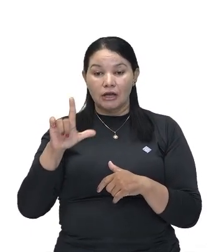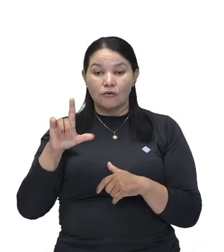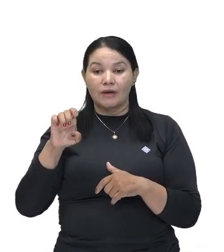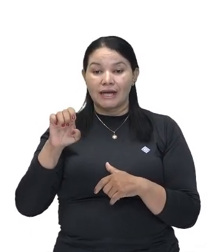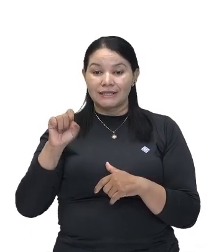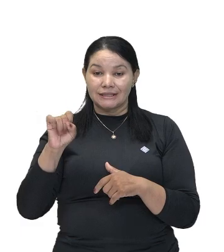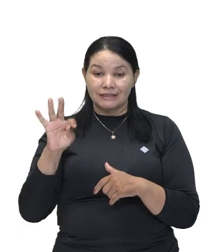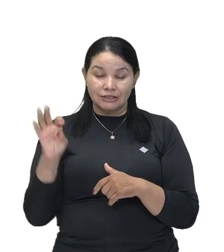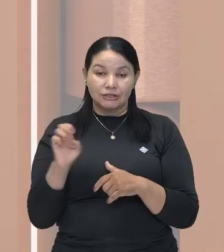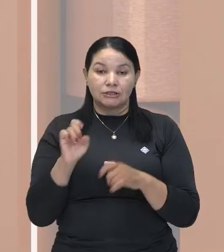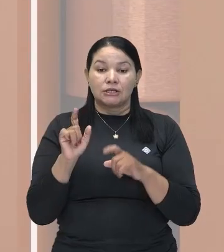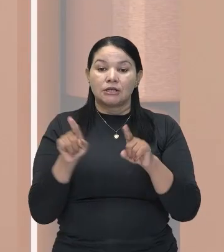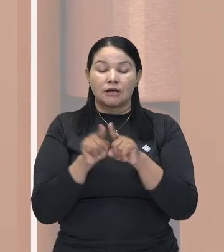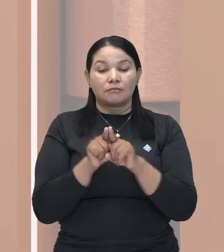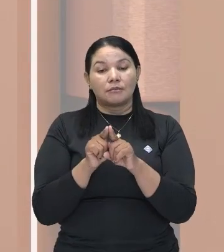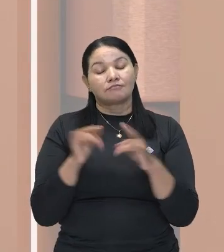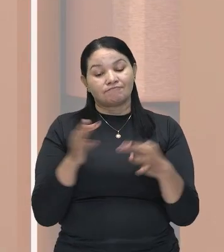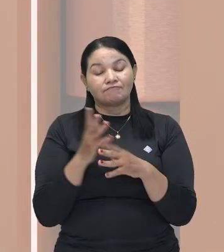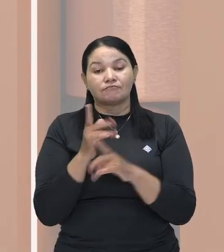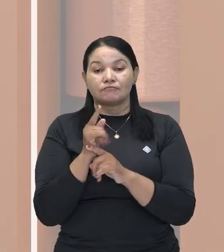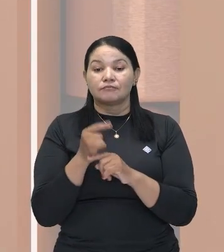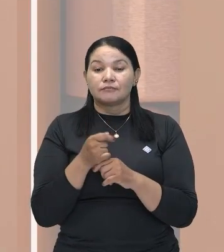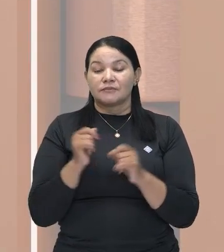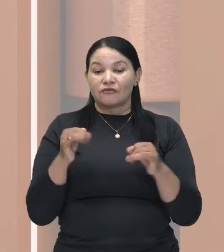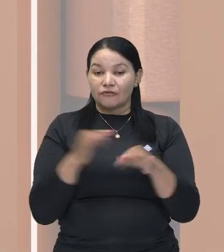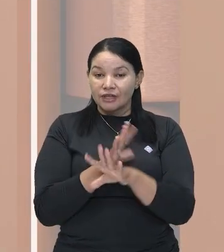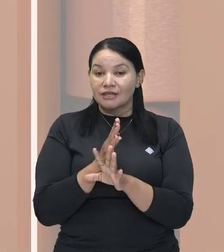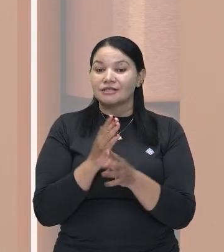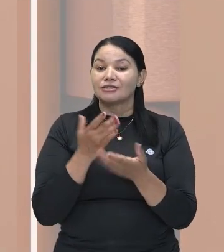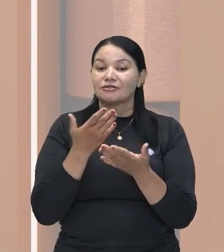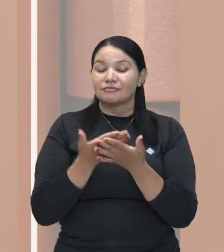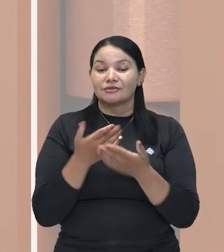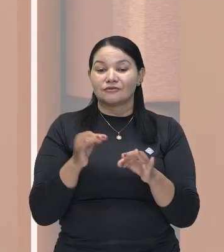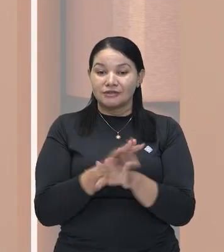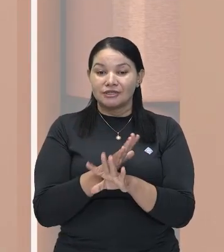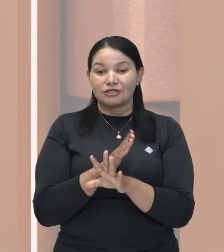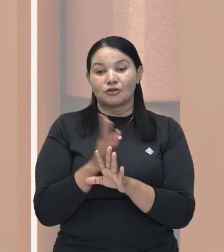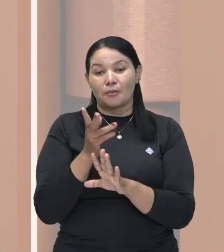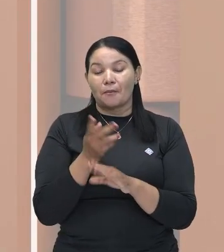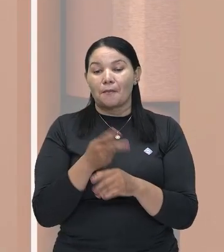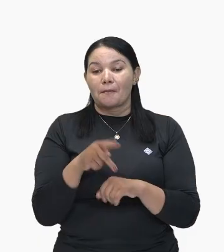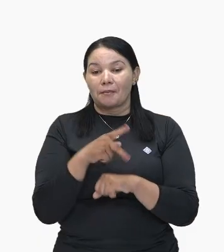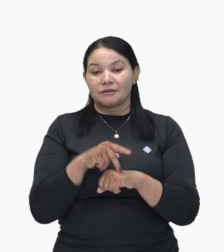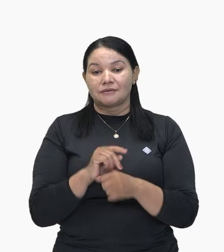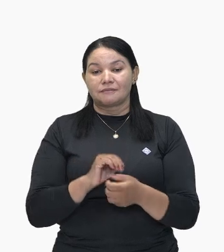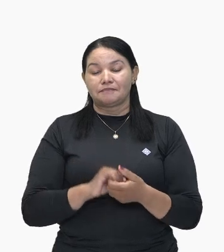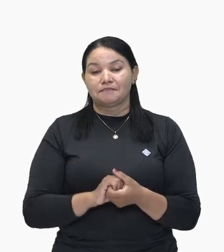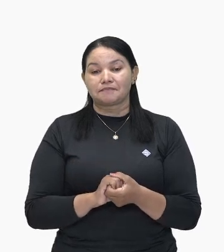economia do Uruguai. E assim finalizamos a nossa aula sobre os países platinos.